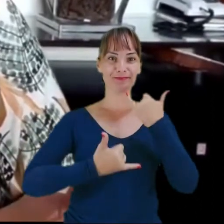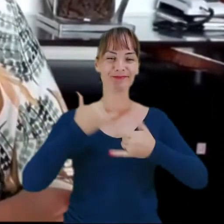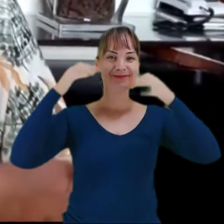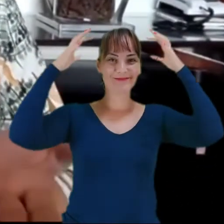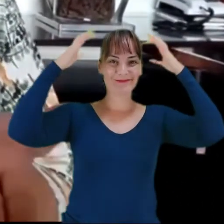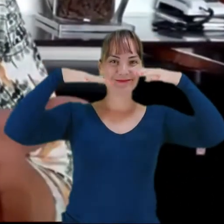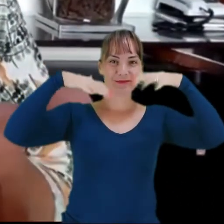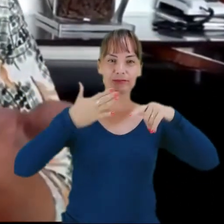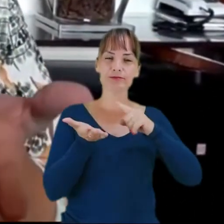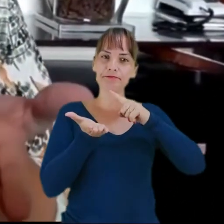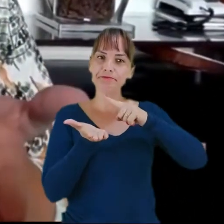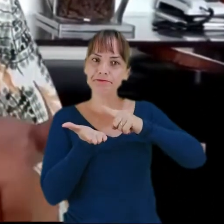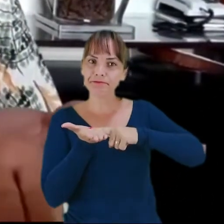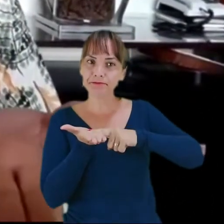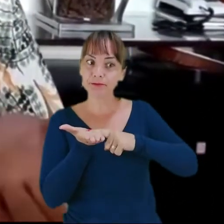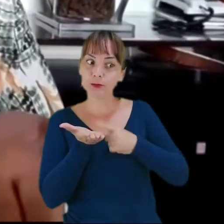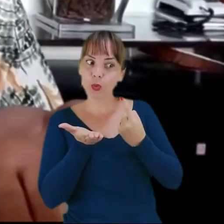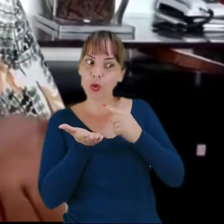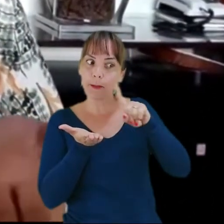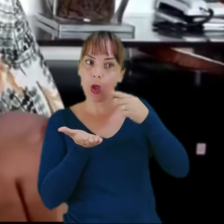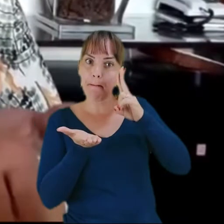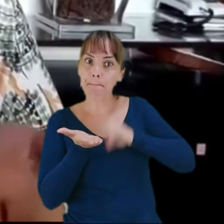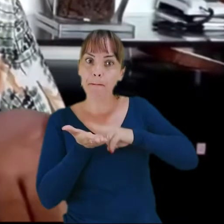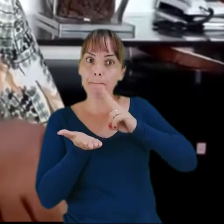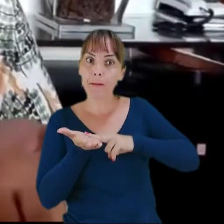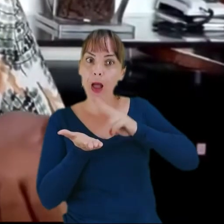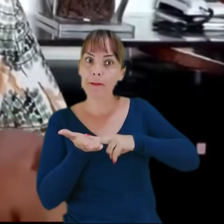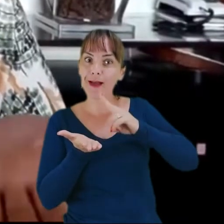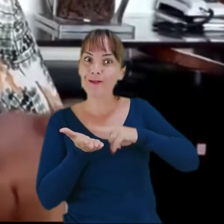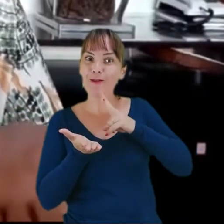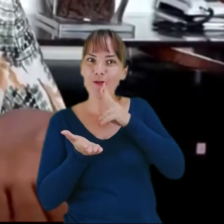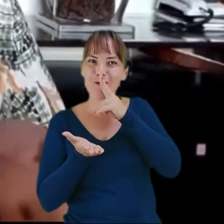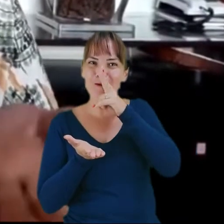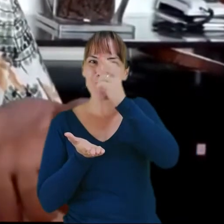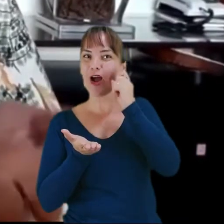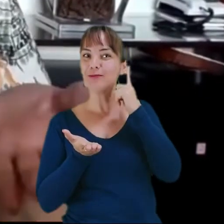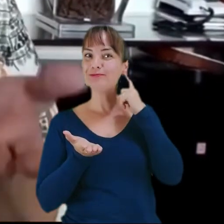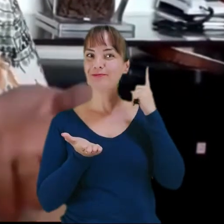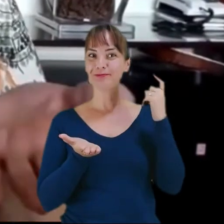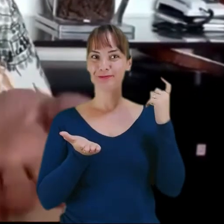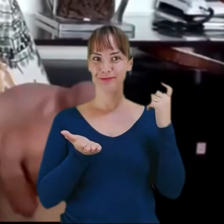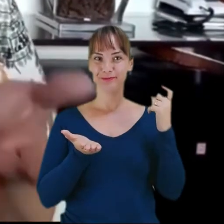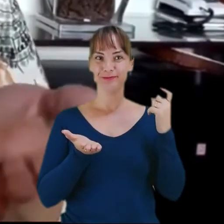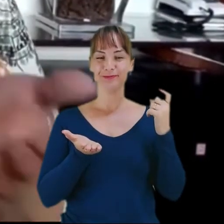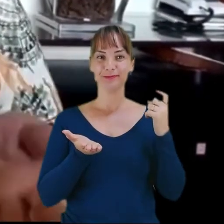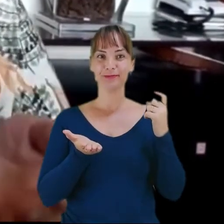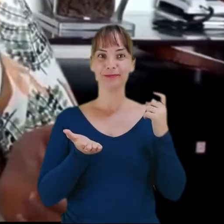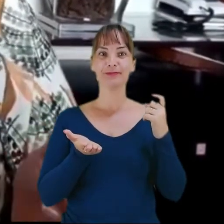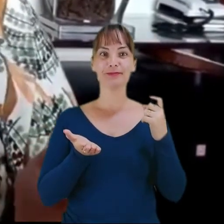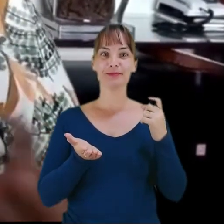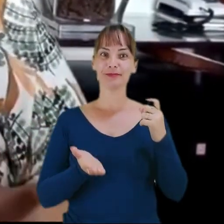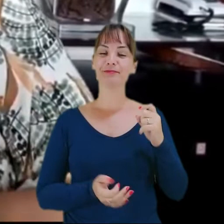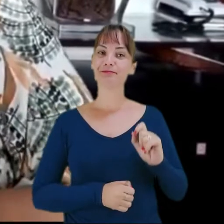vai aumentando o volume. Você começa com um dedo, vai dois, vai aumentando os pinguinhos da chuva. Então, você